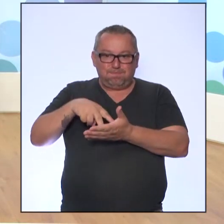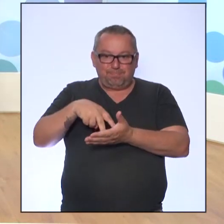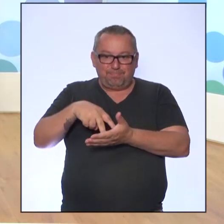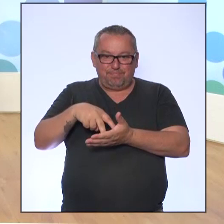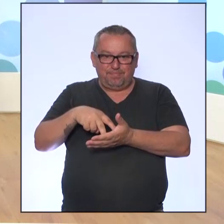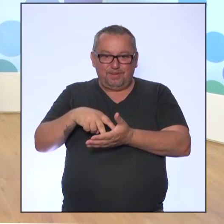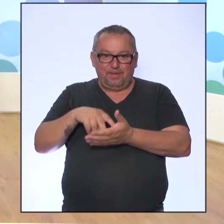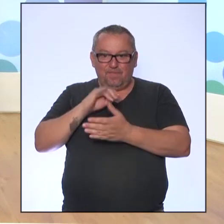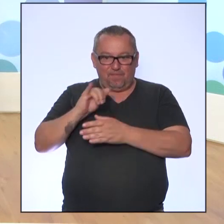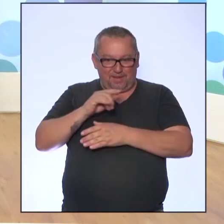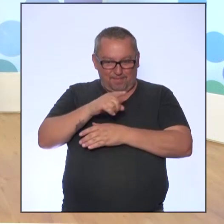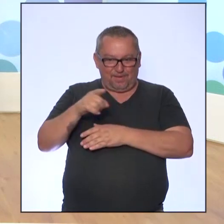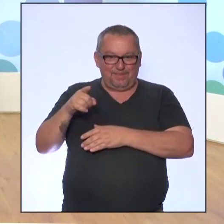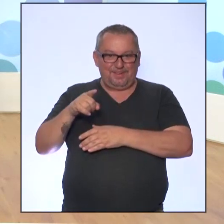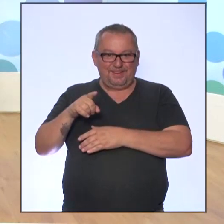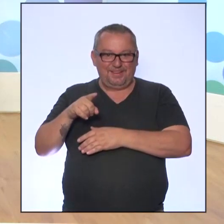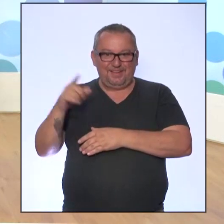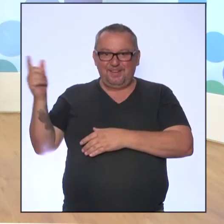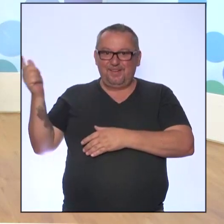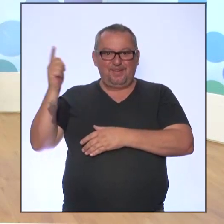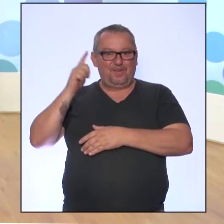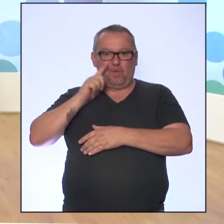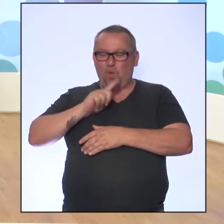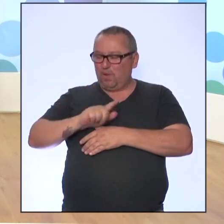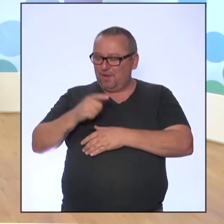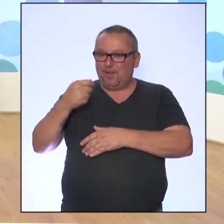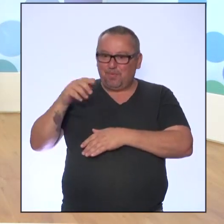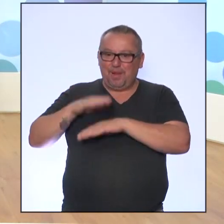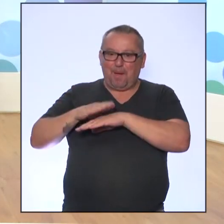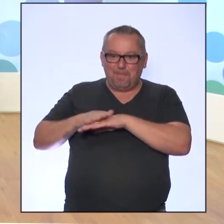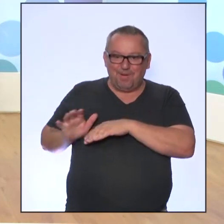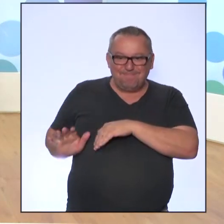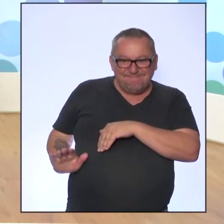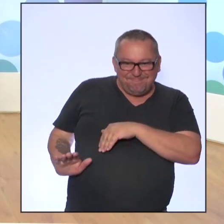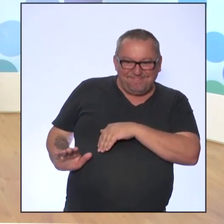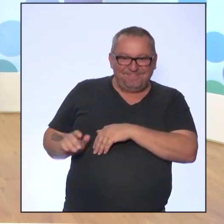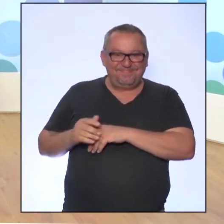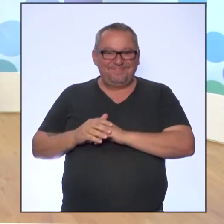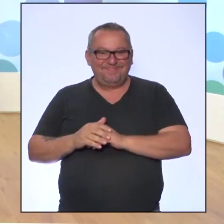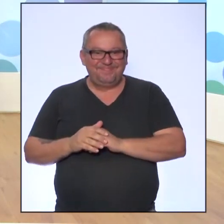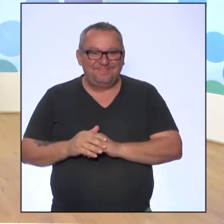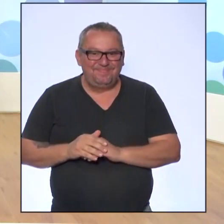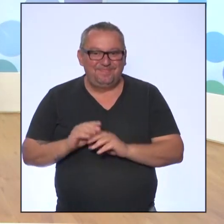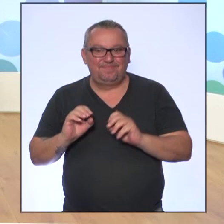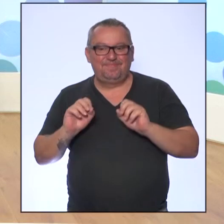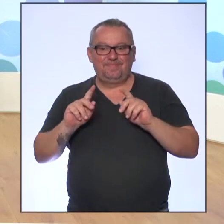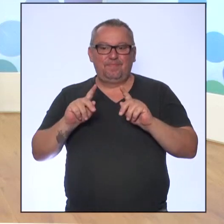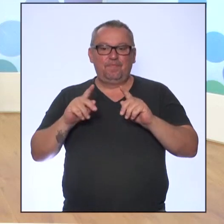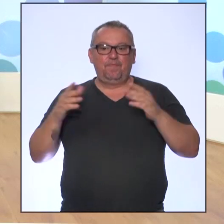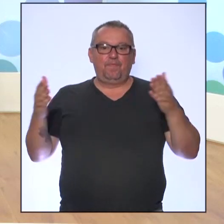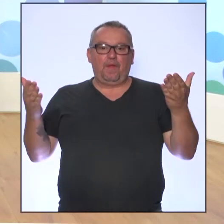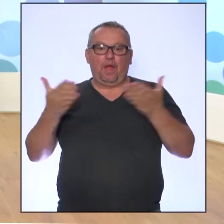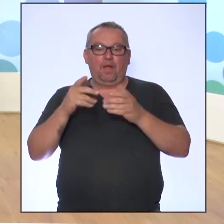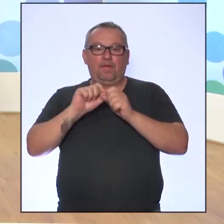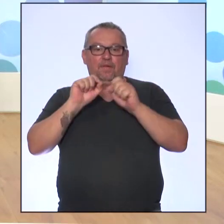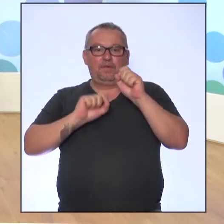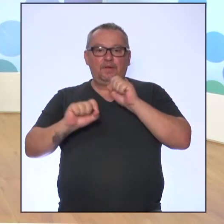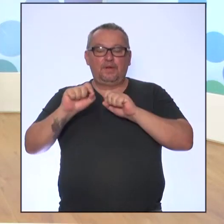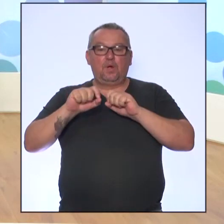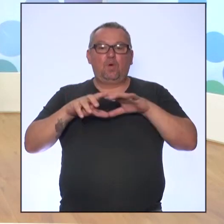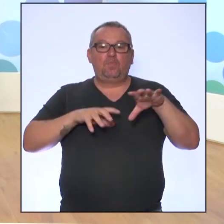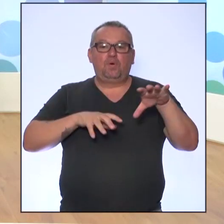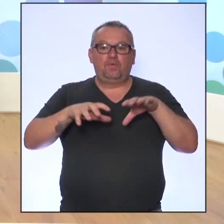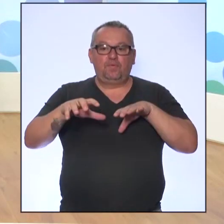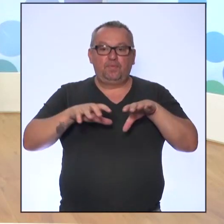mão, vou contar para vocês. Eu não consigo levantar se apoiar a mão, gente. Brincadeira. Ok? Agora a gente vai realizar alguns